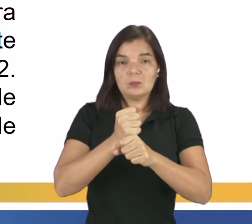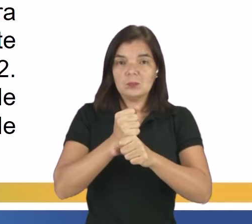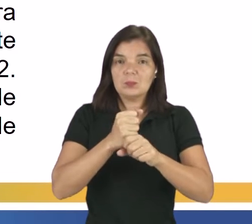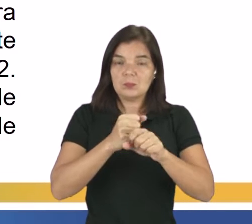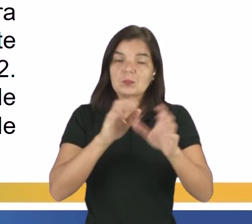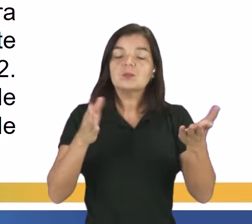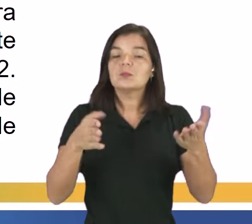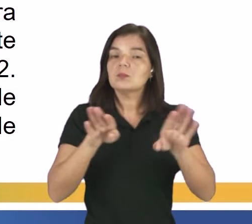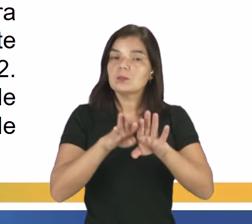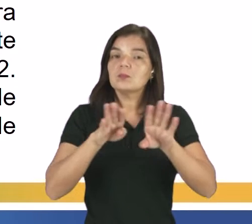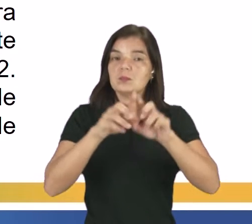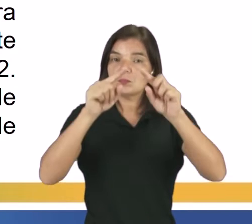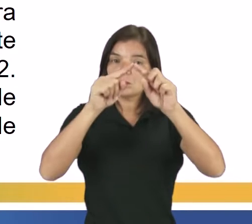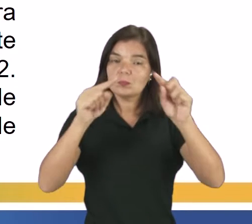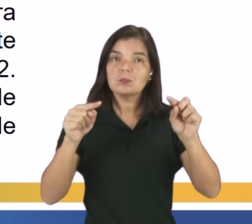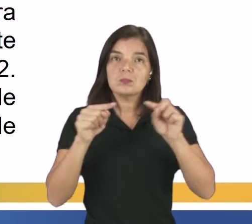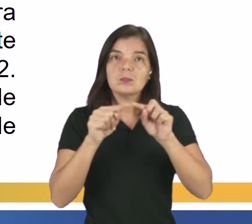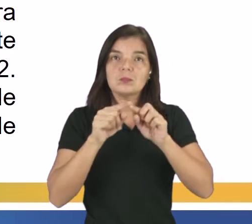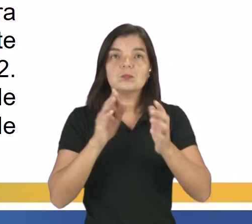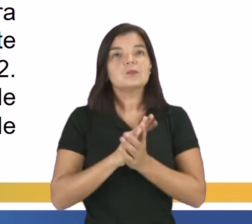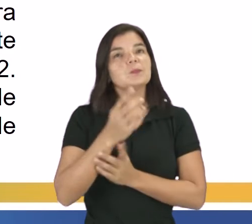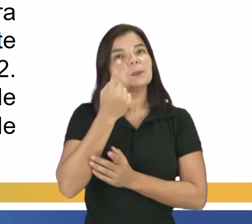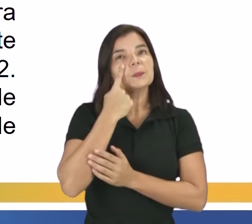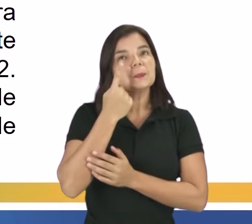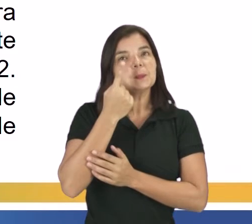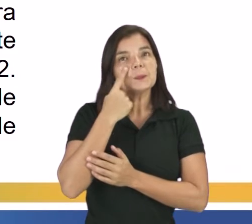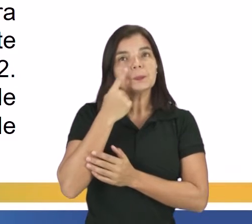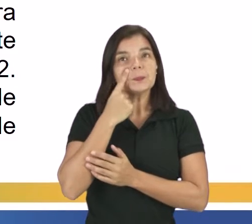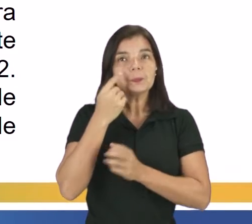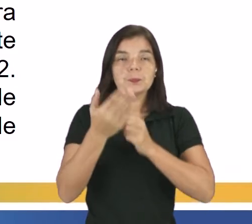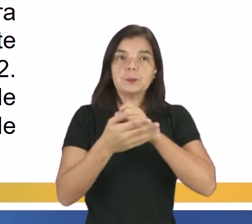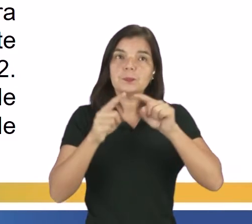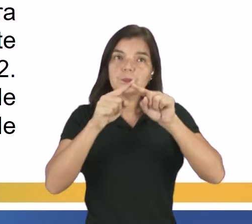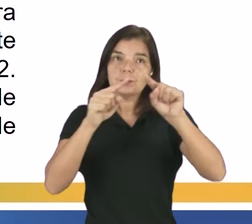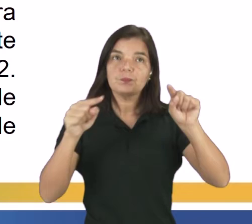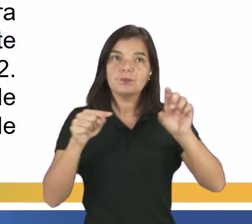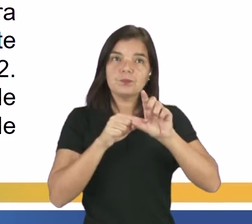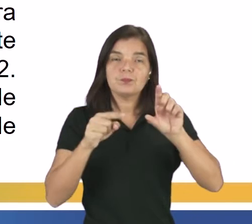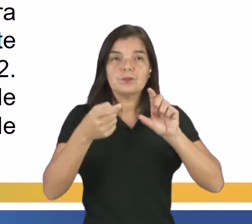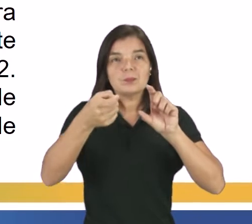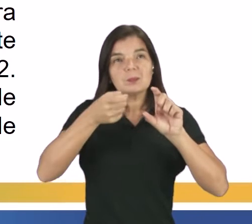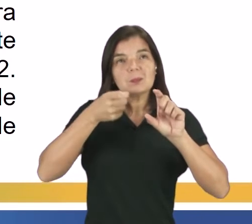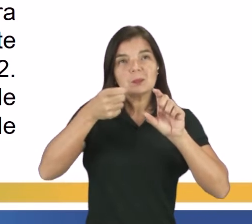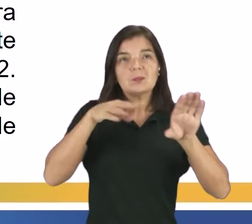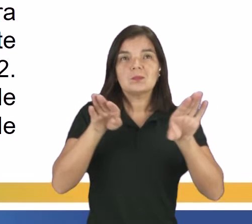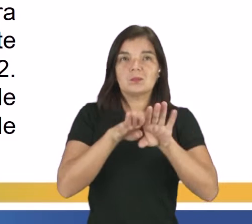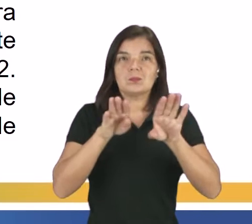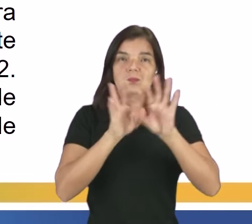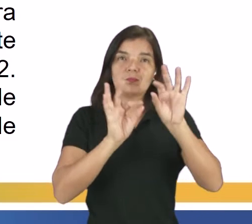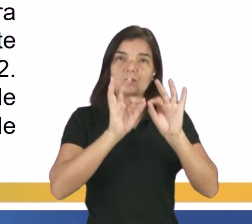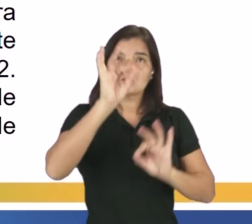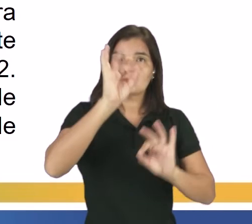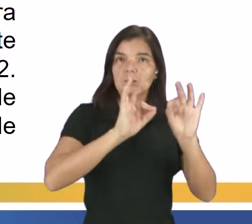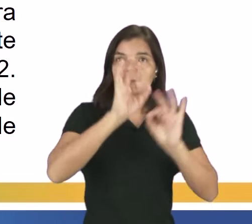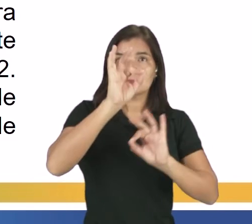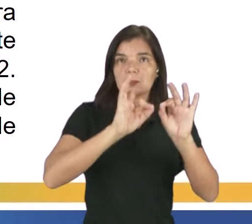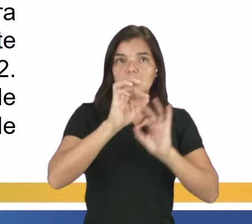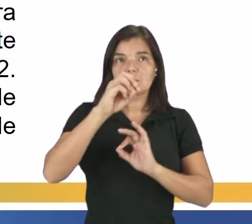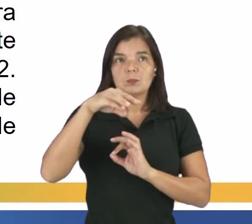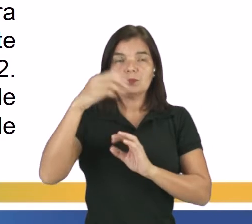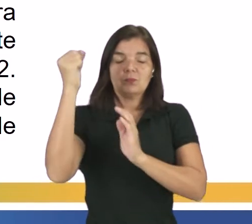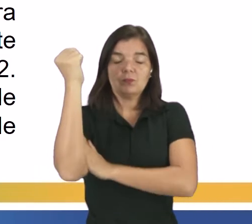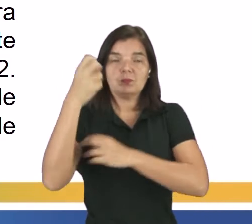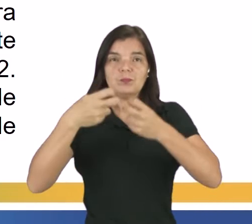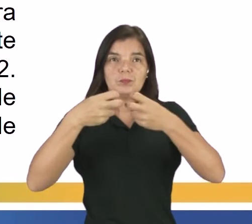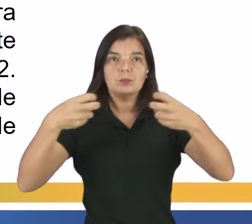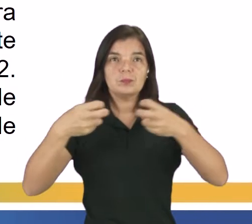sua área, que é triangular. Observe que a base do triângulo tem módulo x, enquanto a altura é determinada pelo